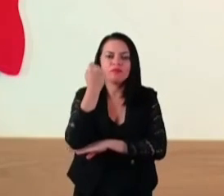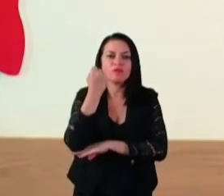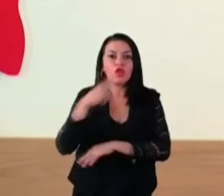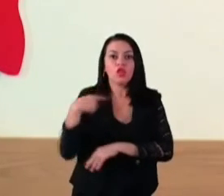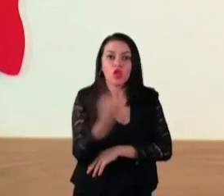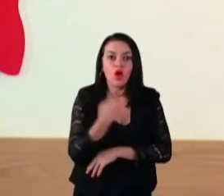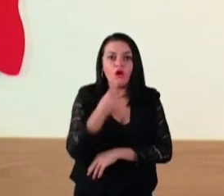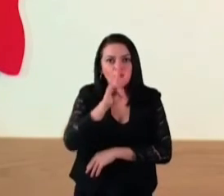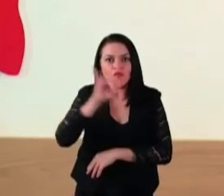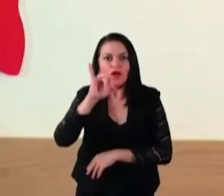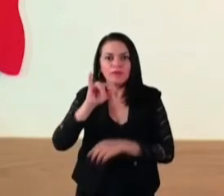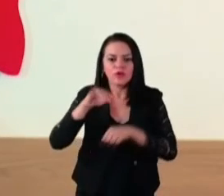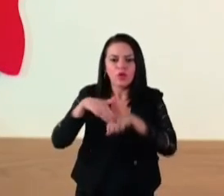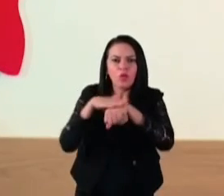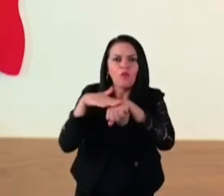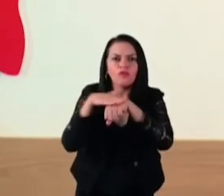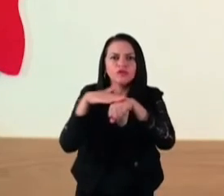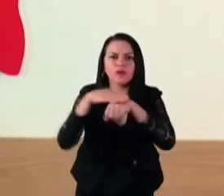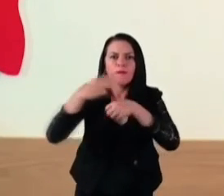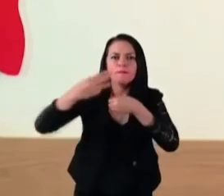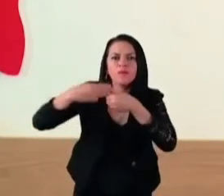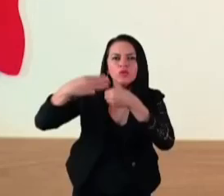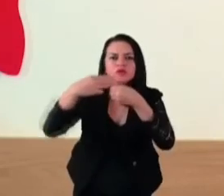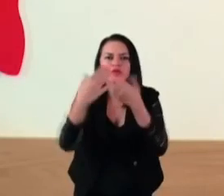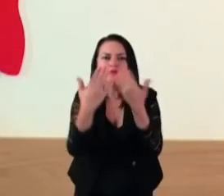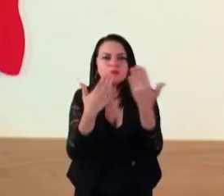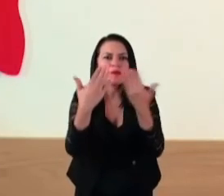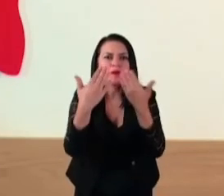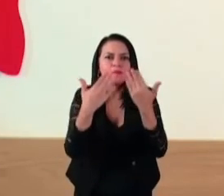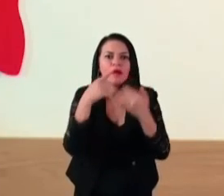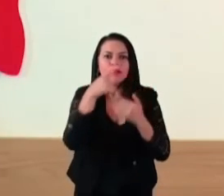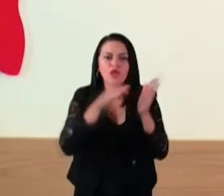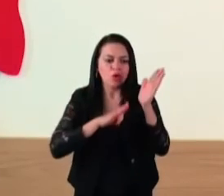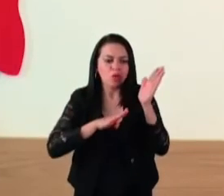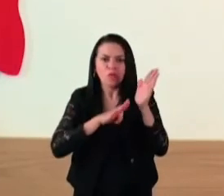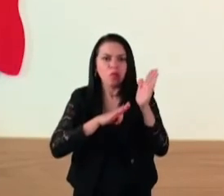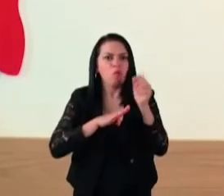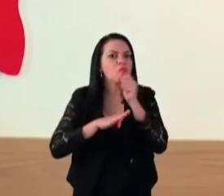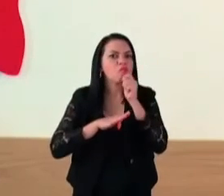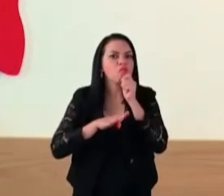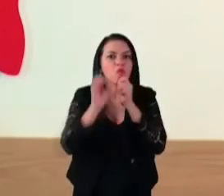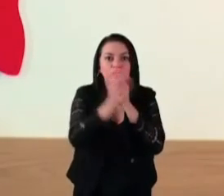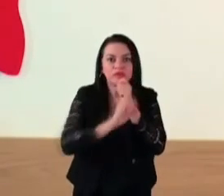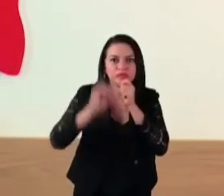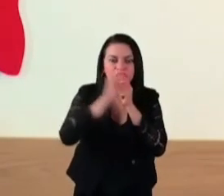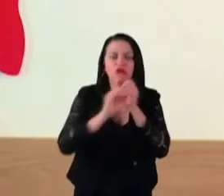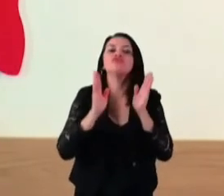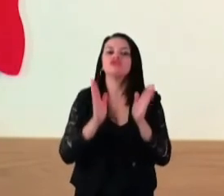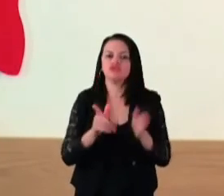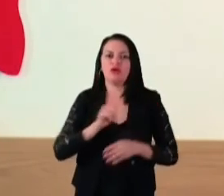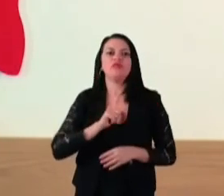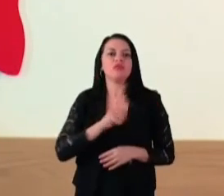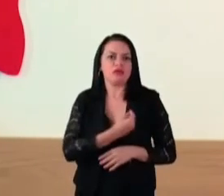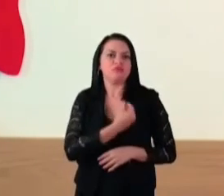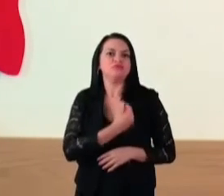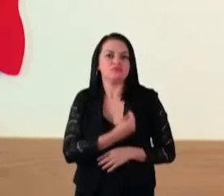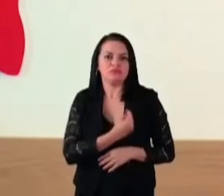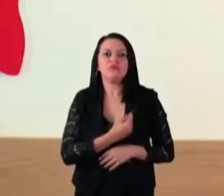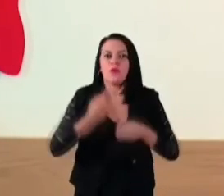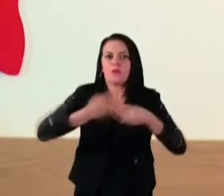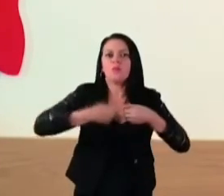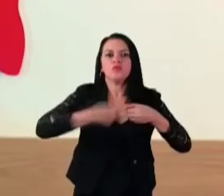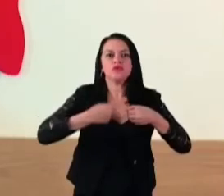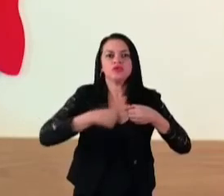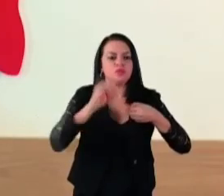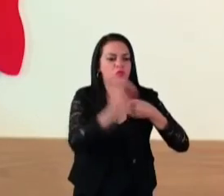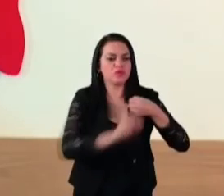com os municípios que têm indicador zero, que já existem municípios do Maranhão que nesse momento têm zero